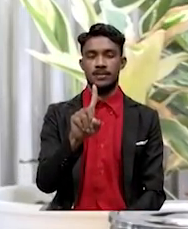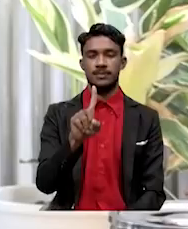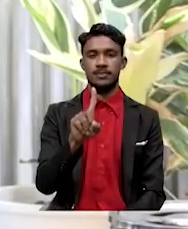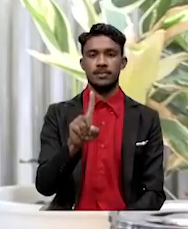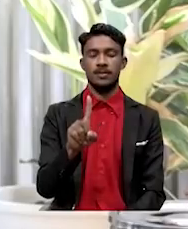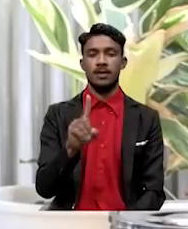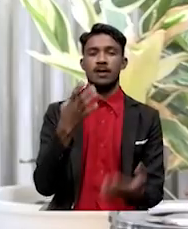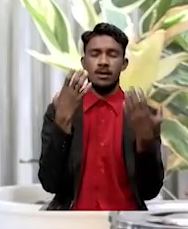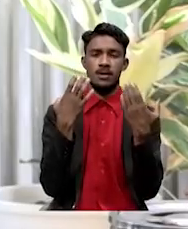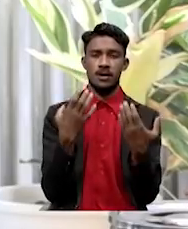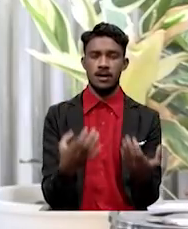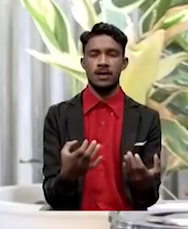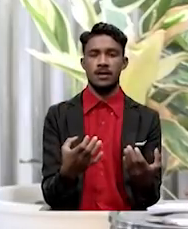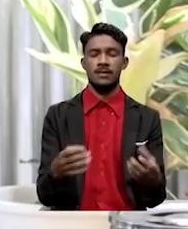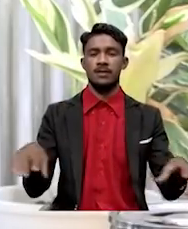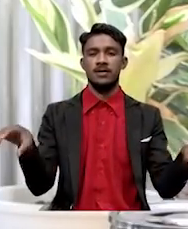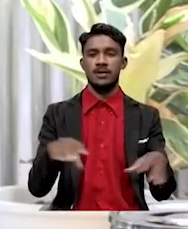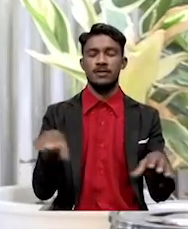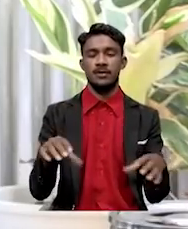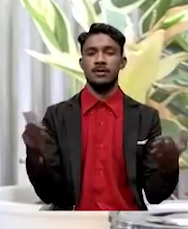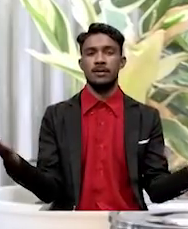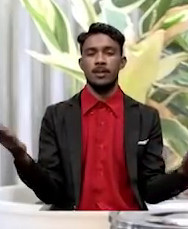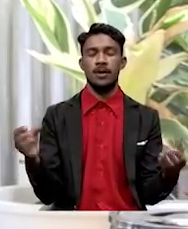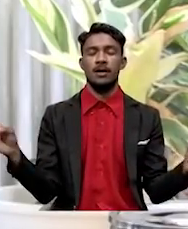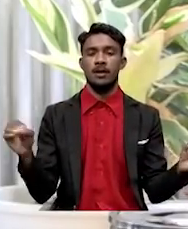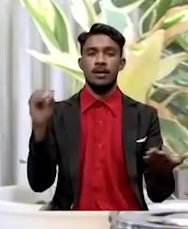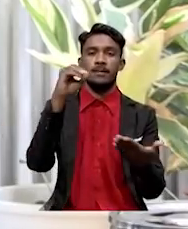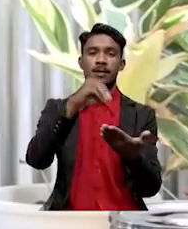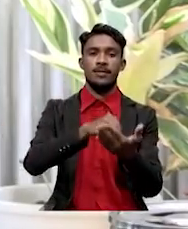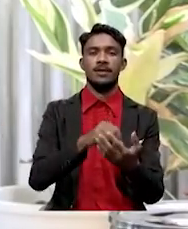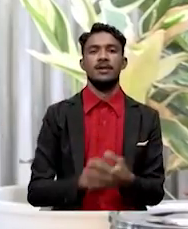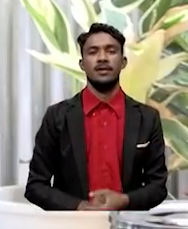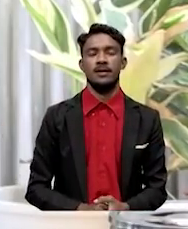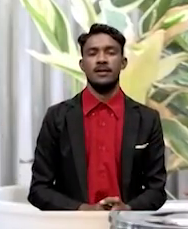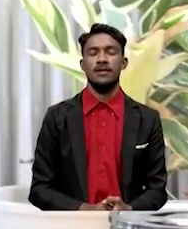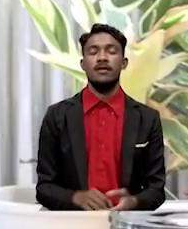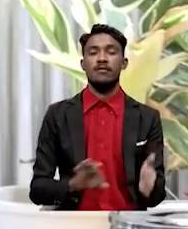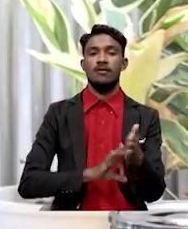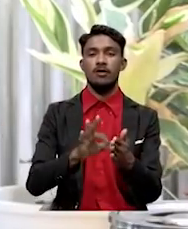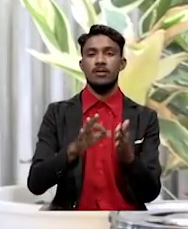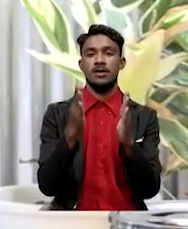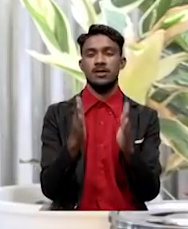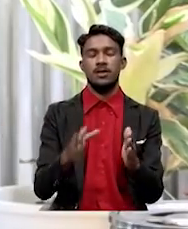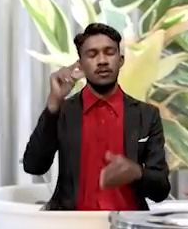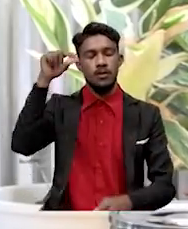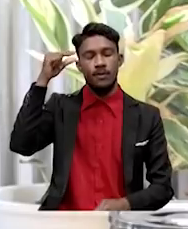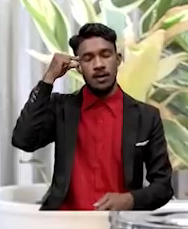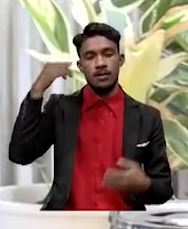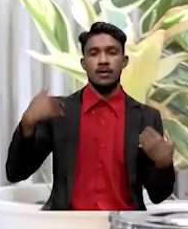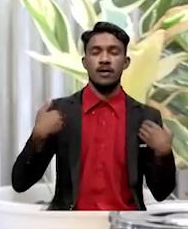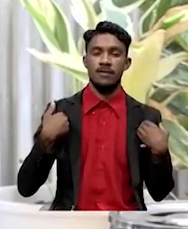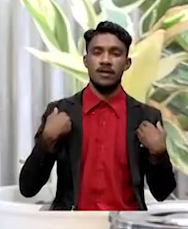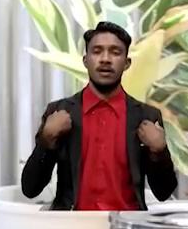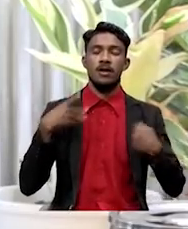grave crise institucional neve la permite formação governo e a